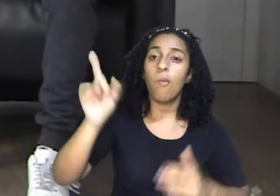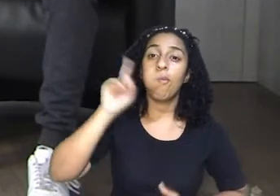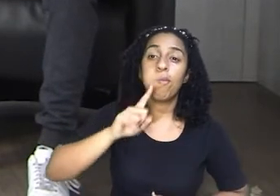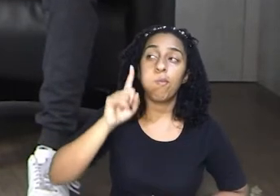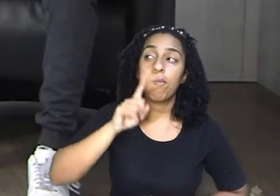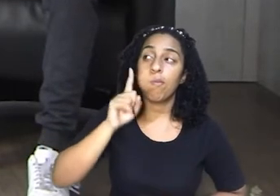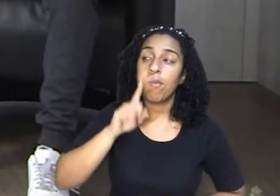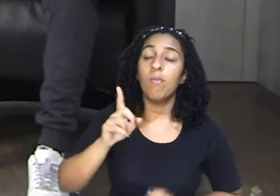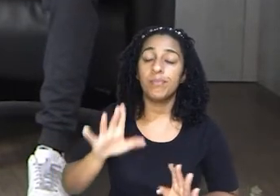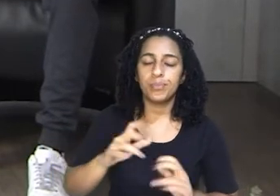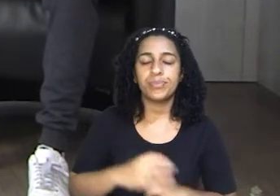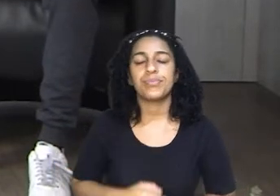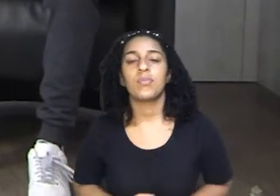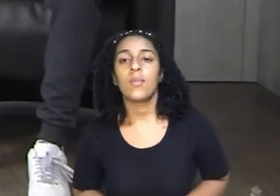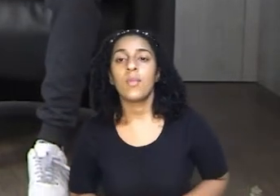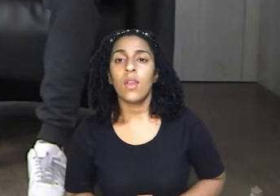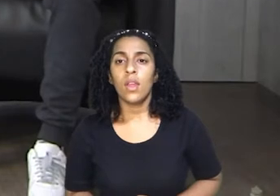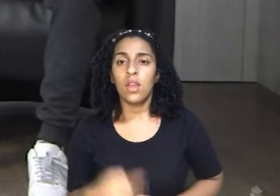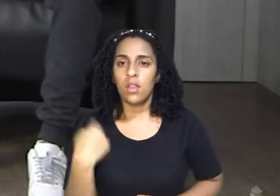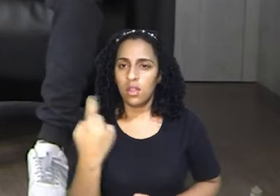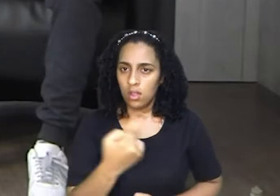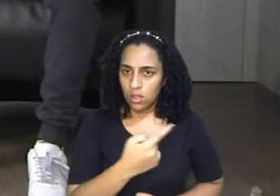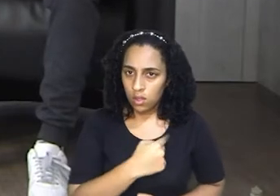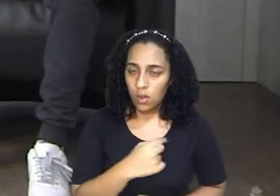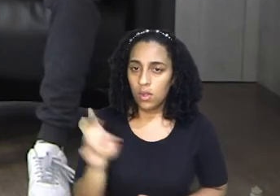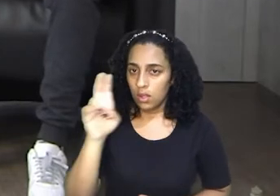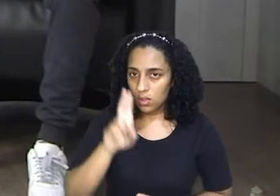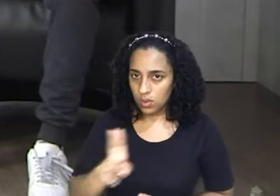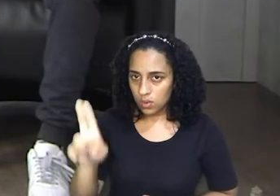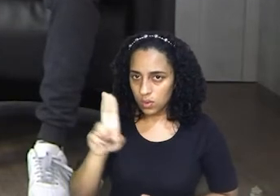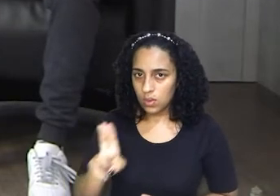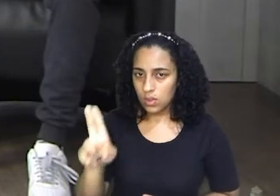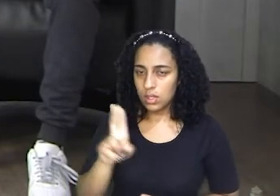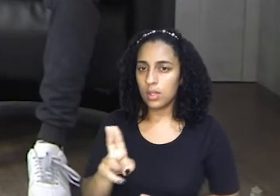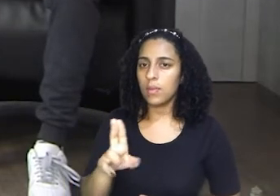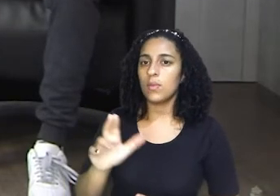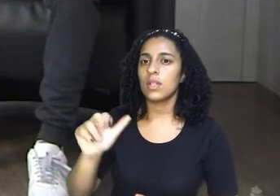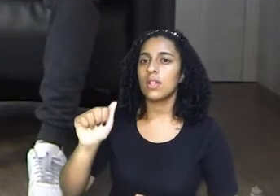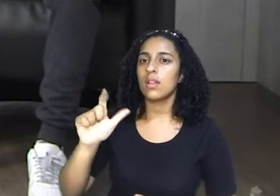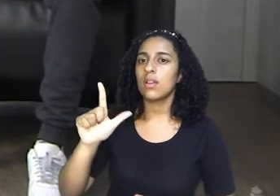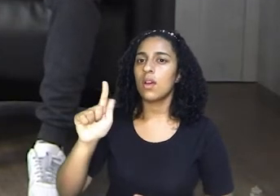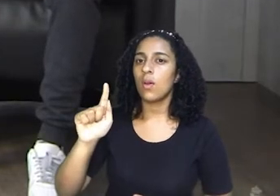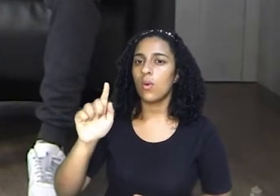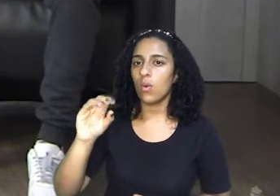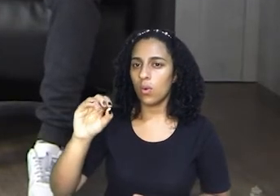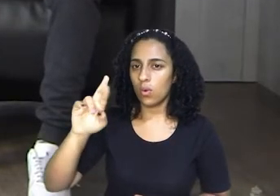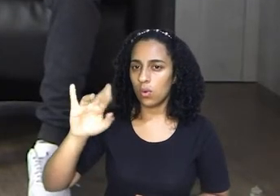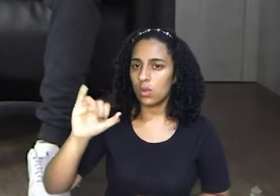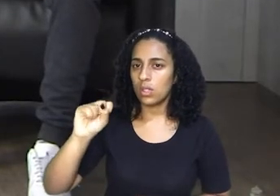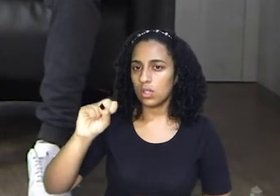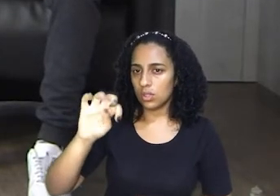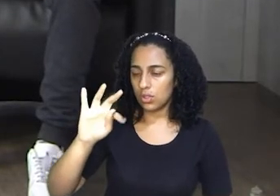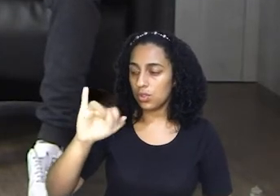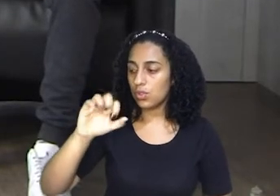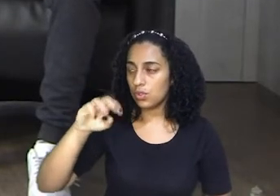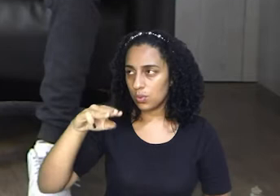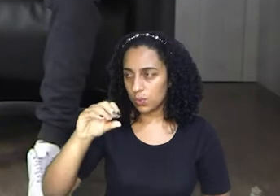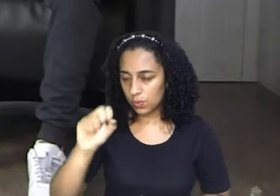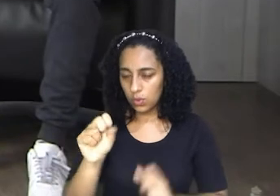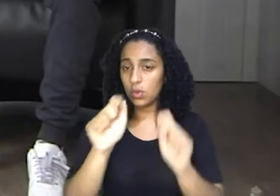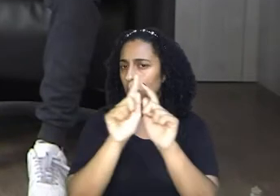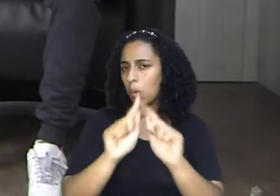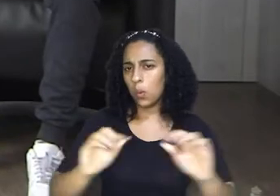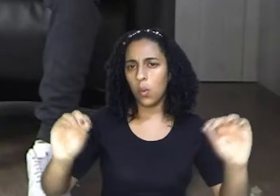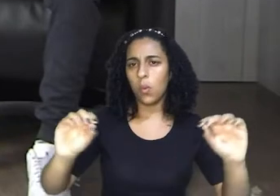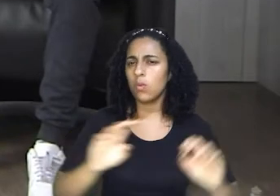né ah os algoritmos que a gente mais usa que são os algoritmos das empresas do Vale do Silício né Google Microsoft